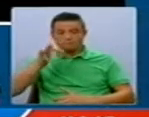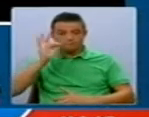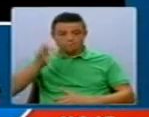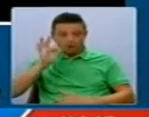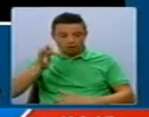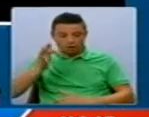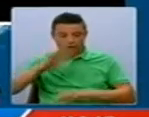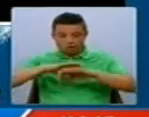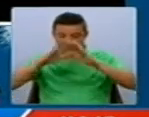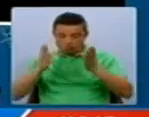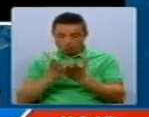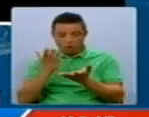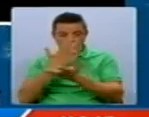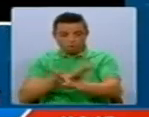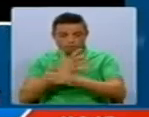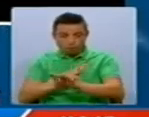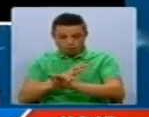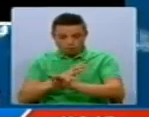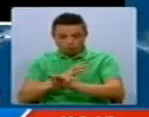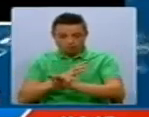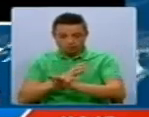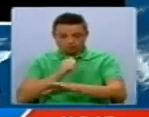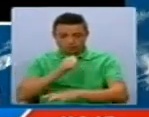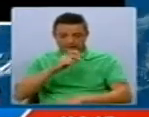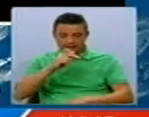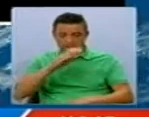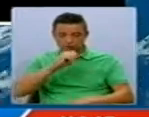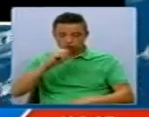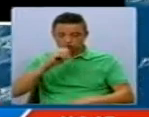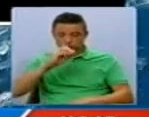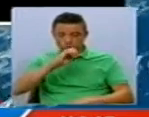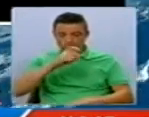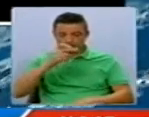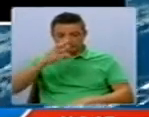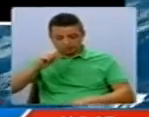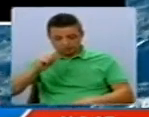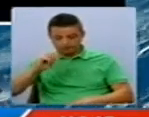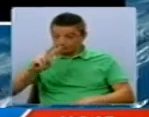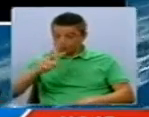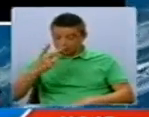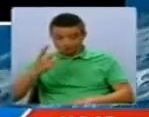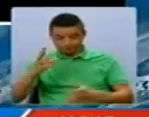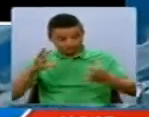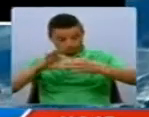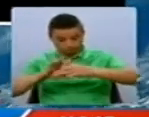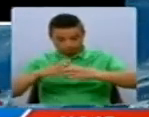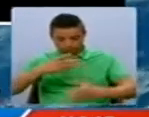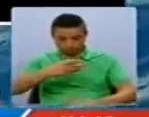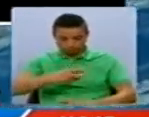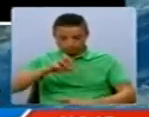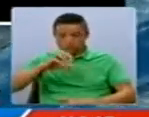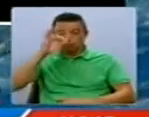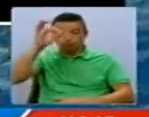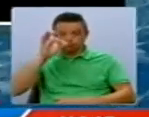gigantescas bolas de fogo, gasosas, sobretudo constituídas por hidrogênio e o hélio. Estes dois elementos constituem cerca de